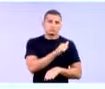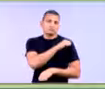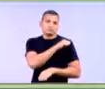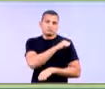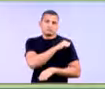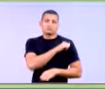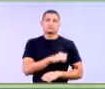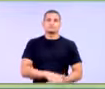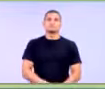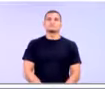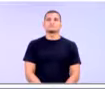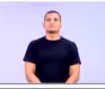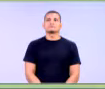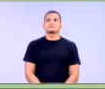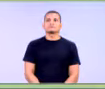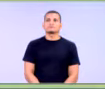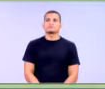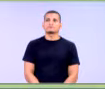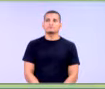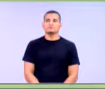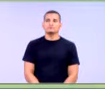estudante.